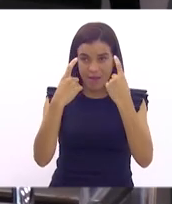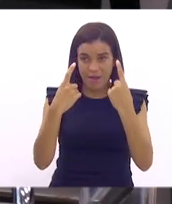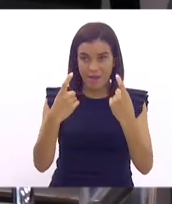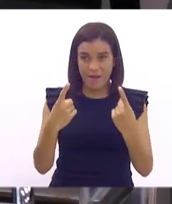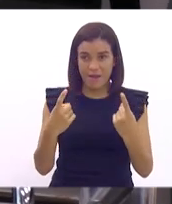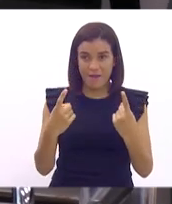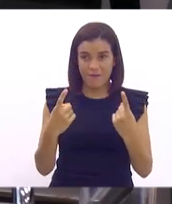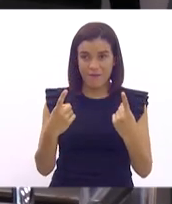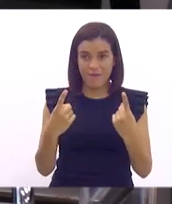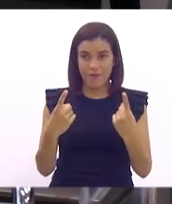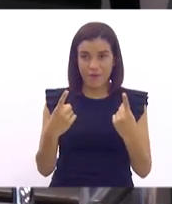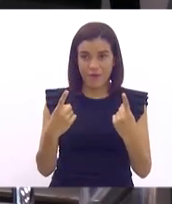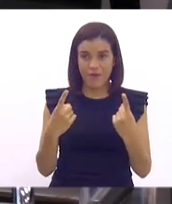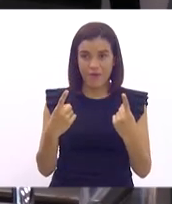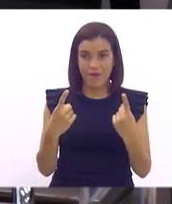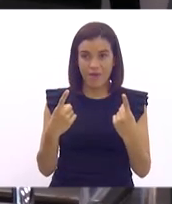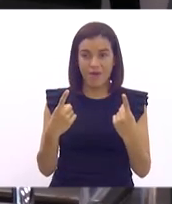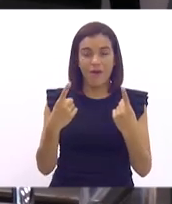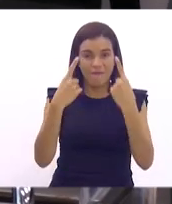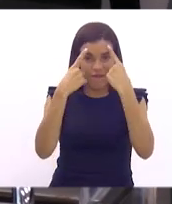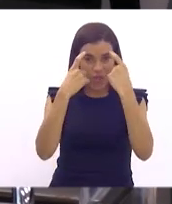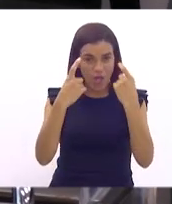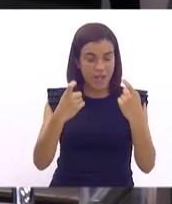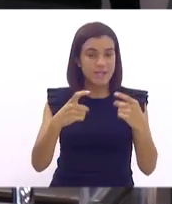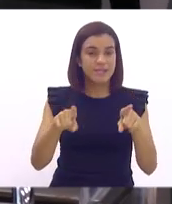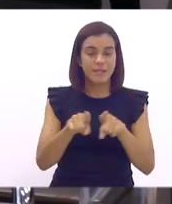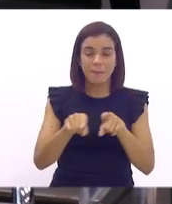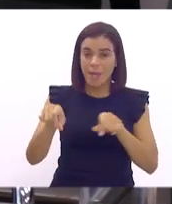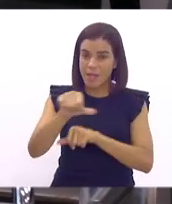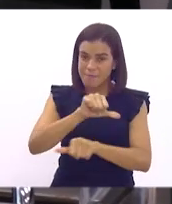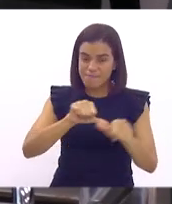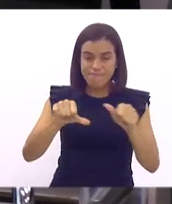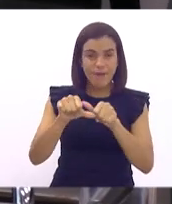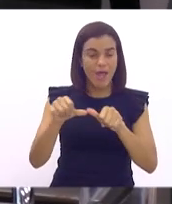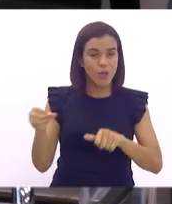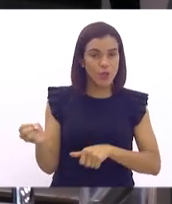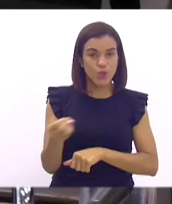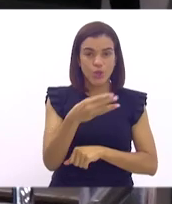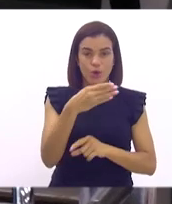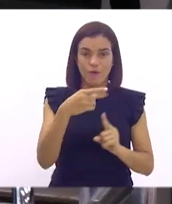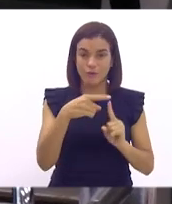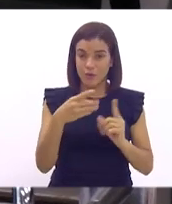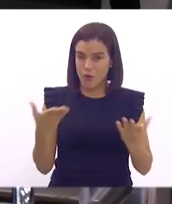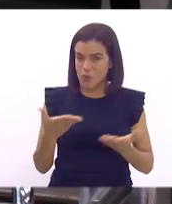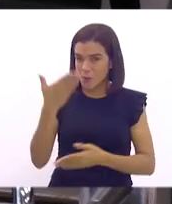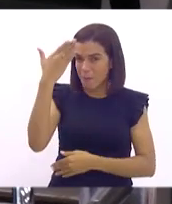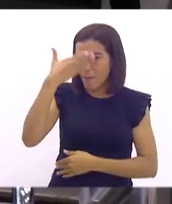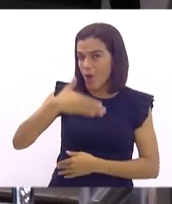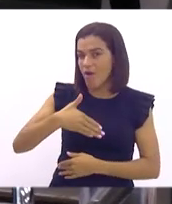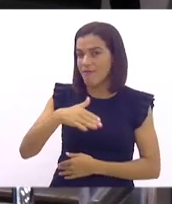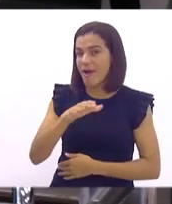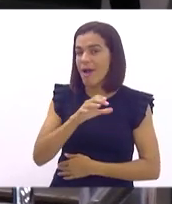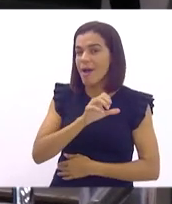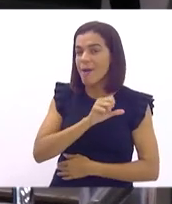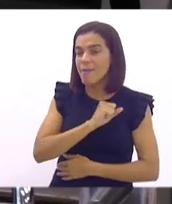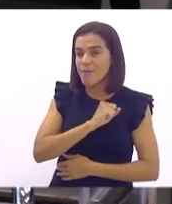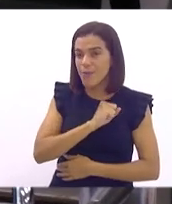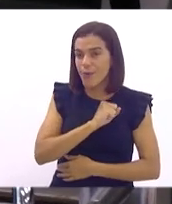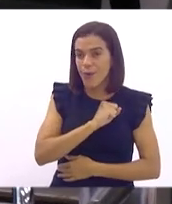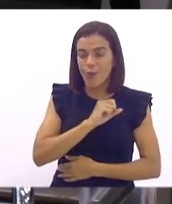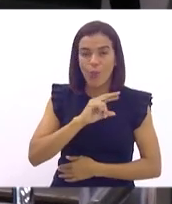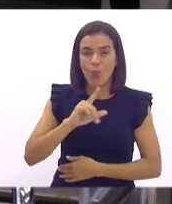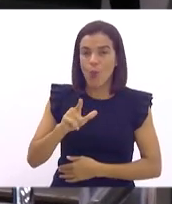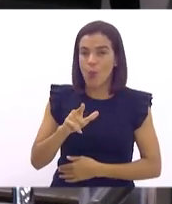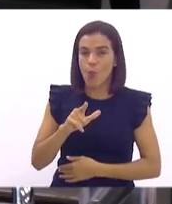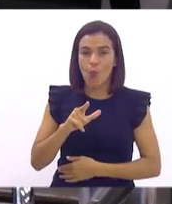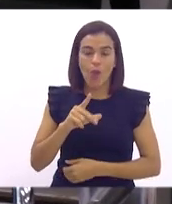violência ela também se atualiza. Então, a prova de amor hoje não é a